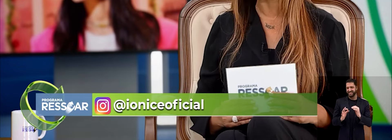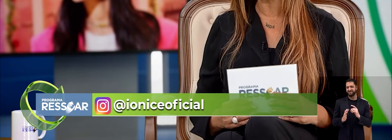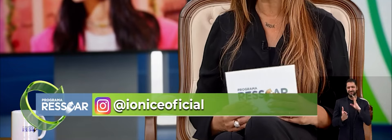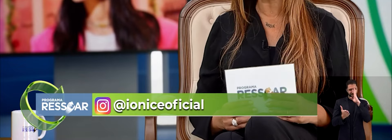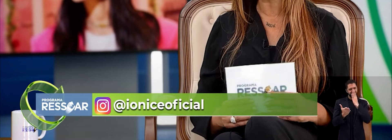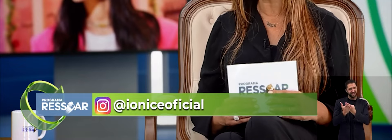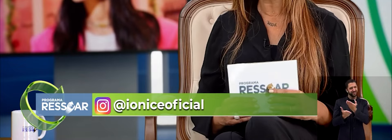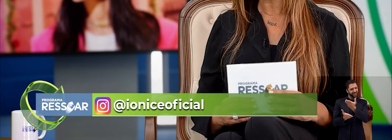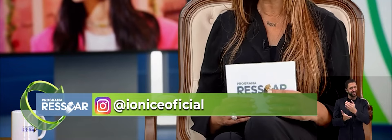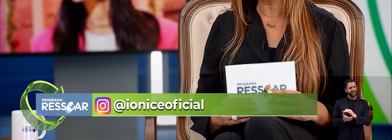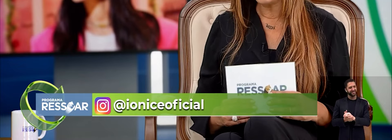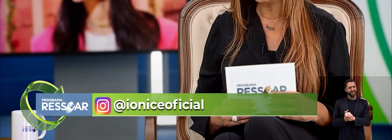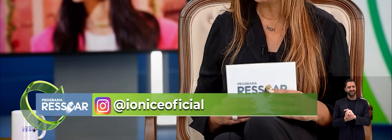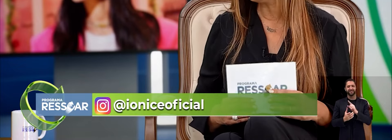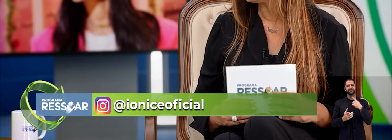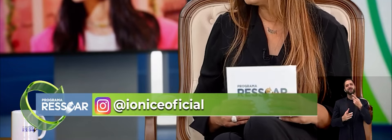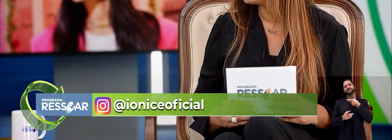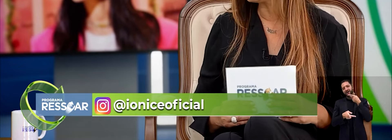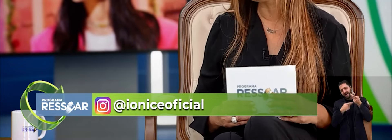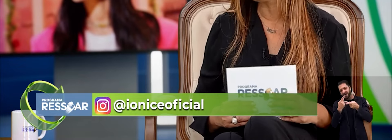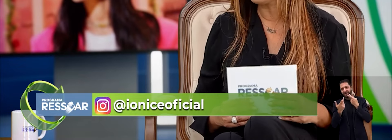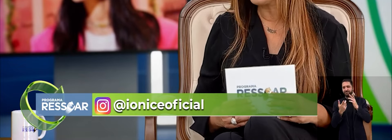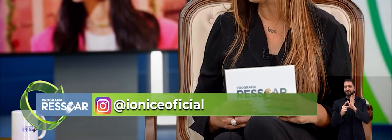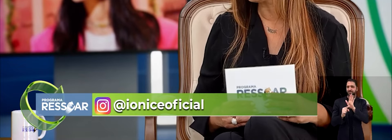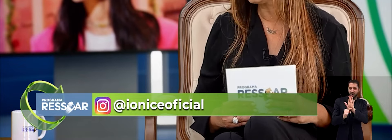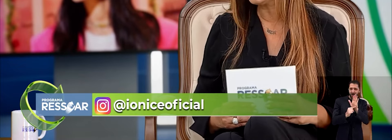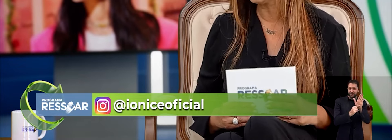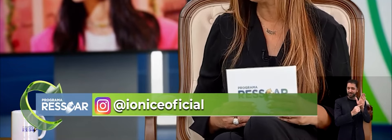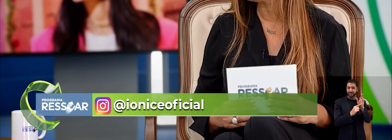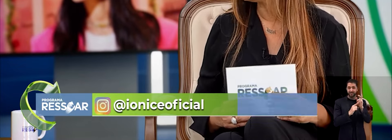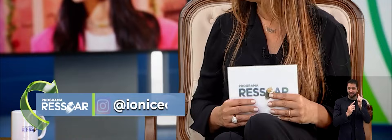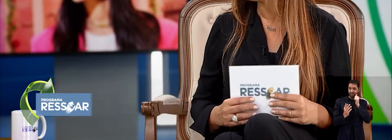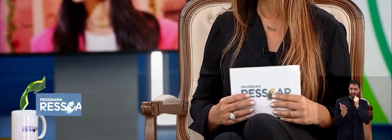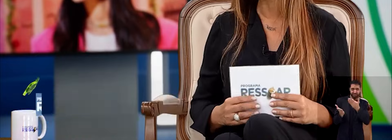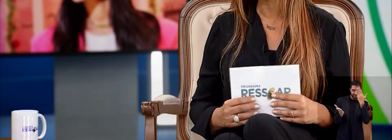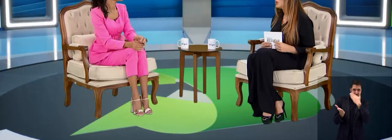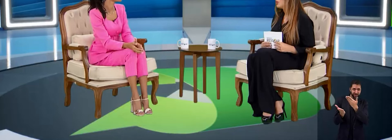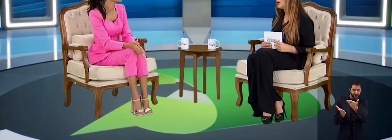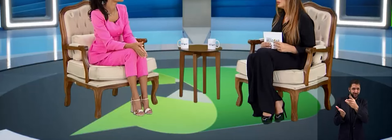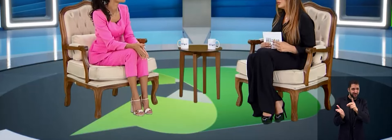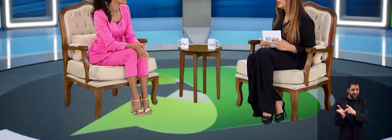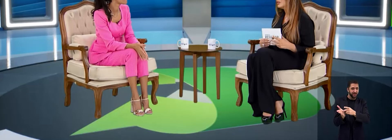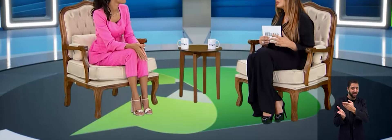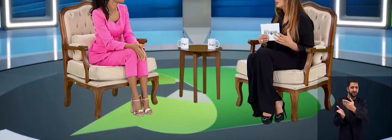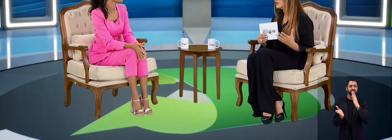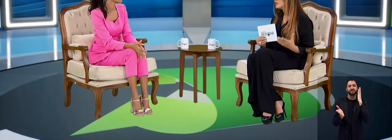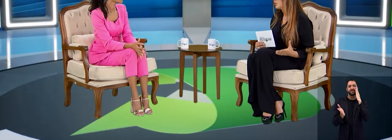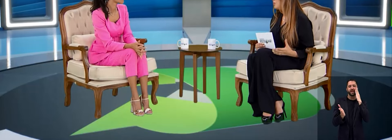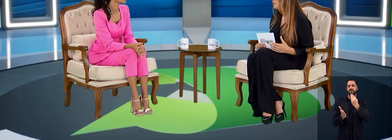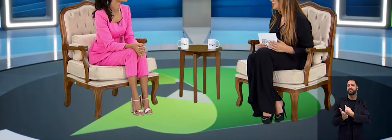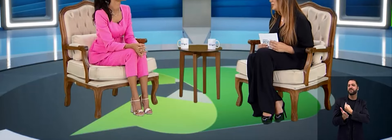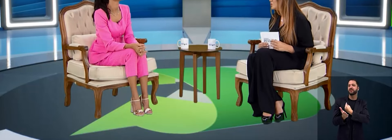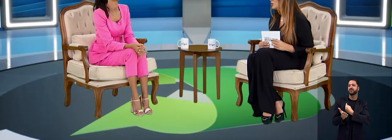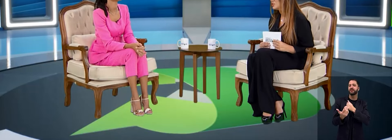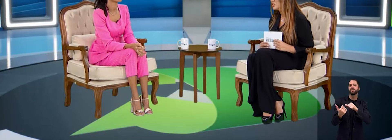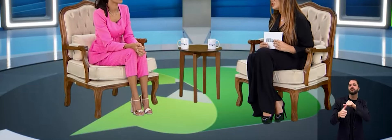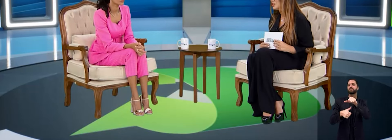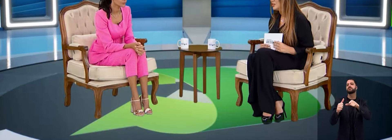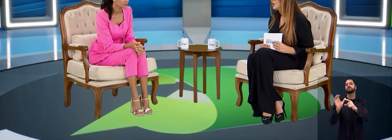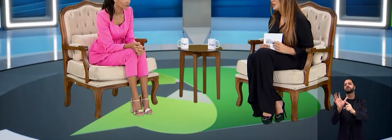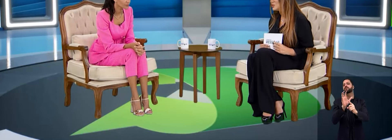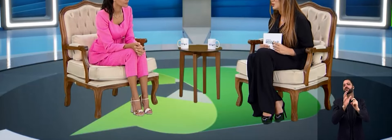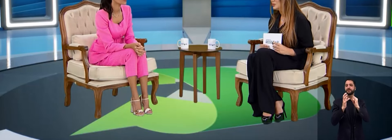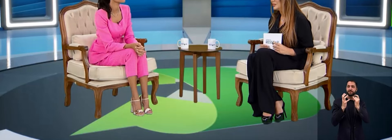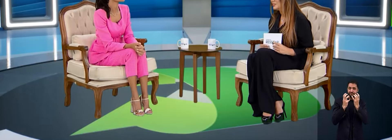verdade. Uhum. Tudo que a gente fala e o que a gente mostra, né? A gente sabe o quanto que isso transforma vidas quando a